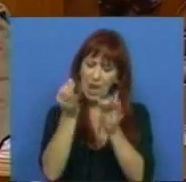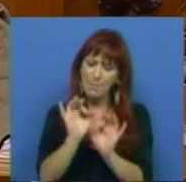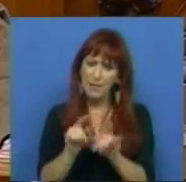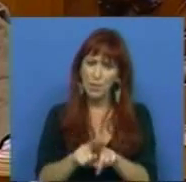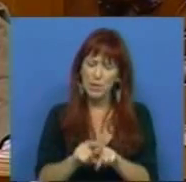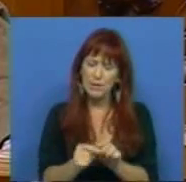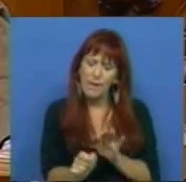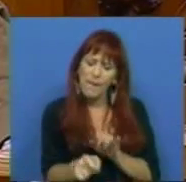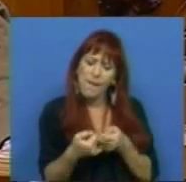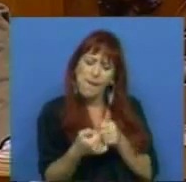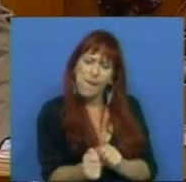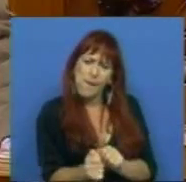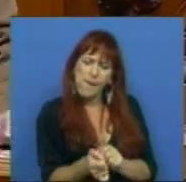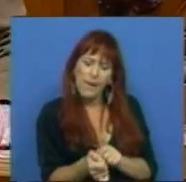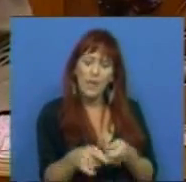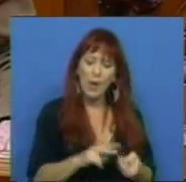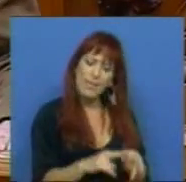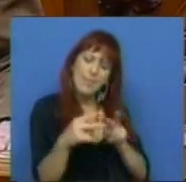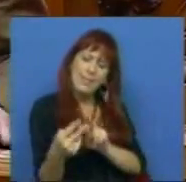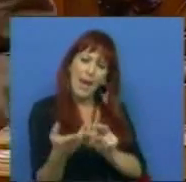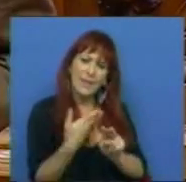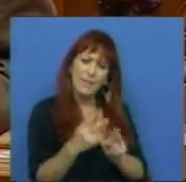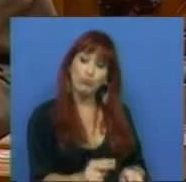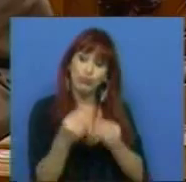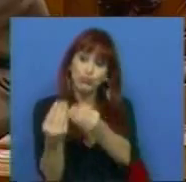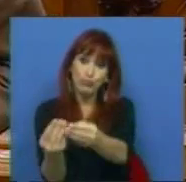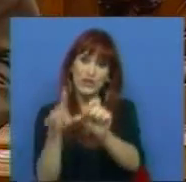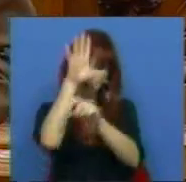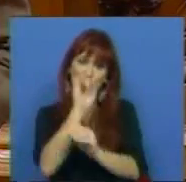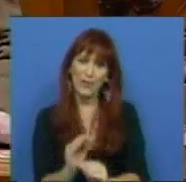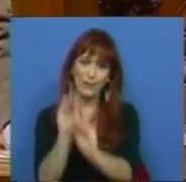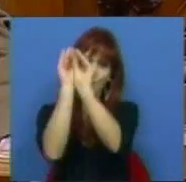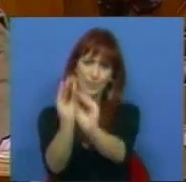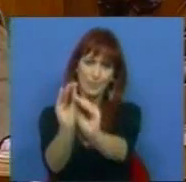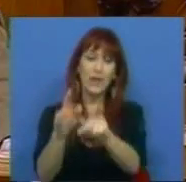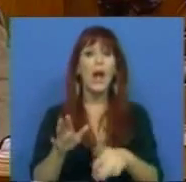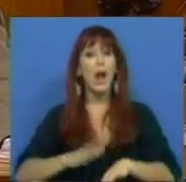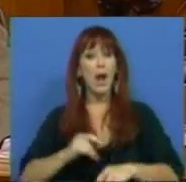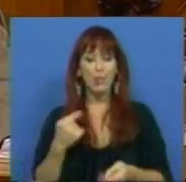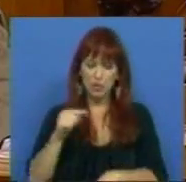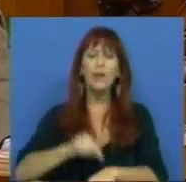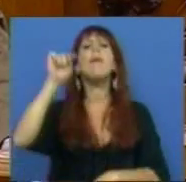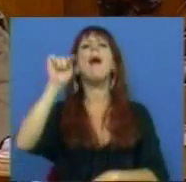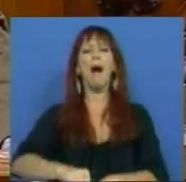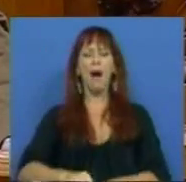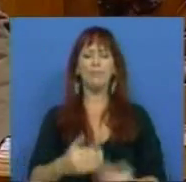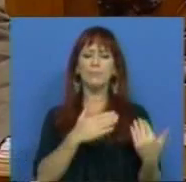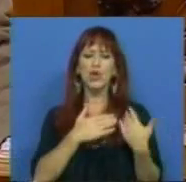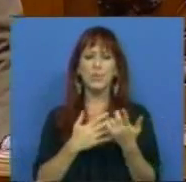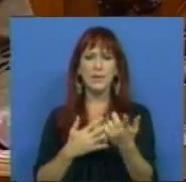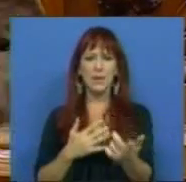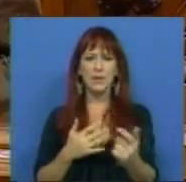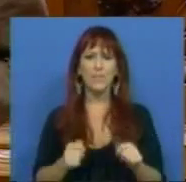prepara subrepticiamente a transferência da dívida para o Estado. É por isso chegado o momento da